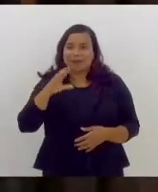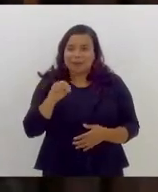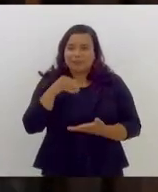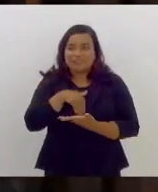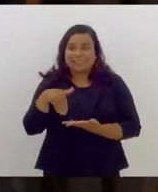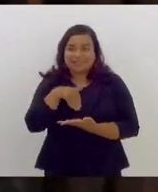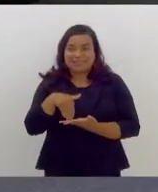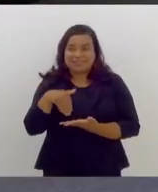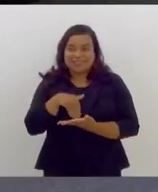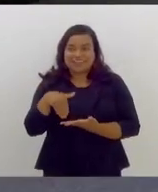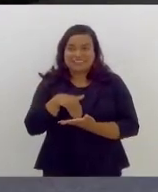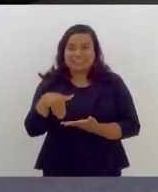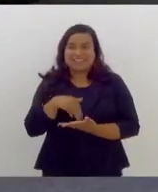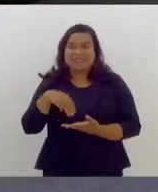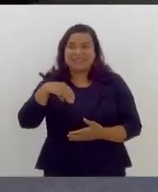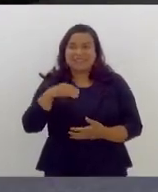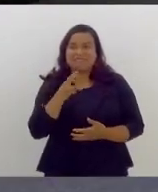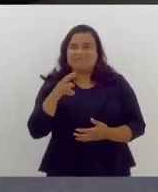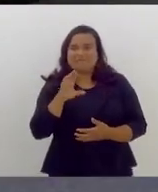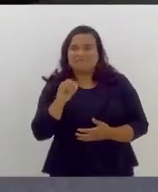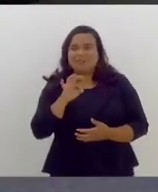Secretário.